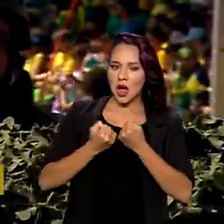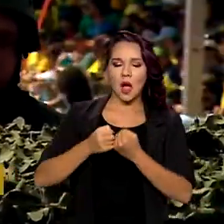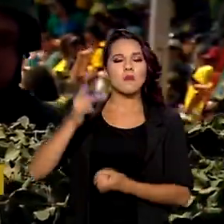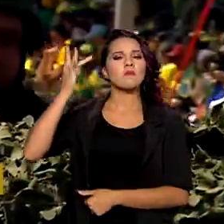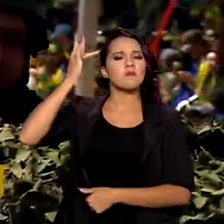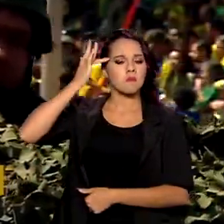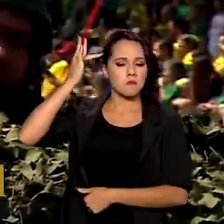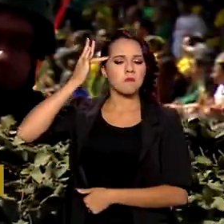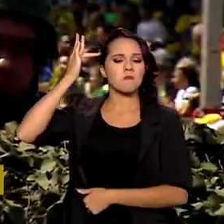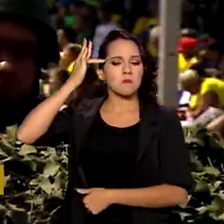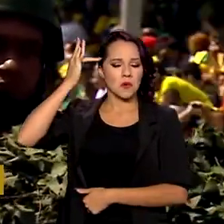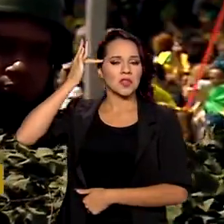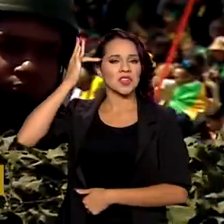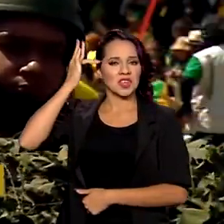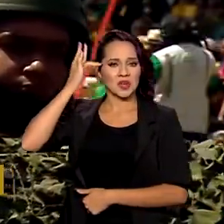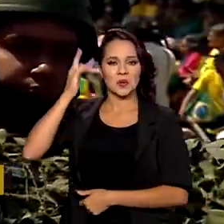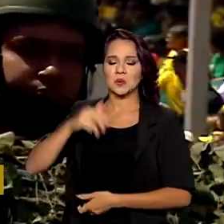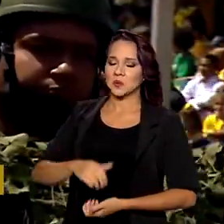moderna.